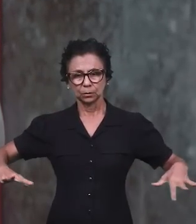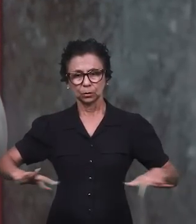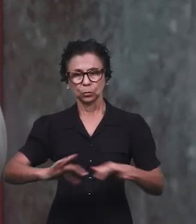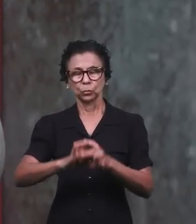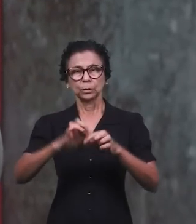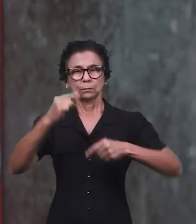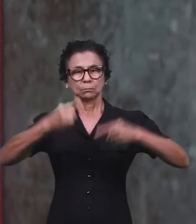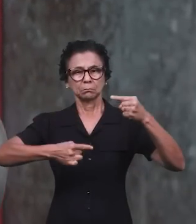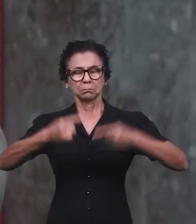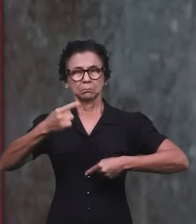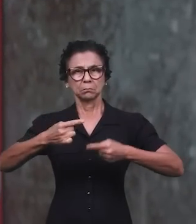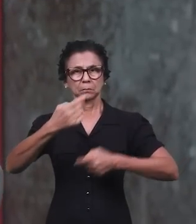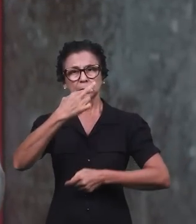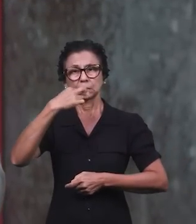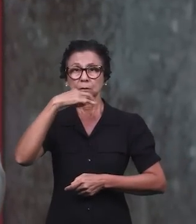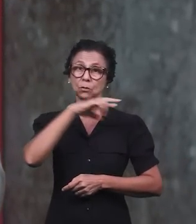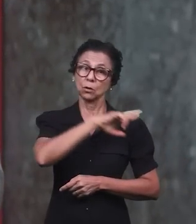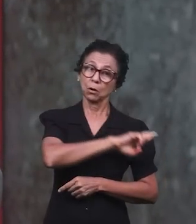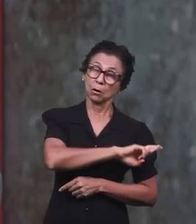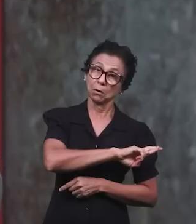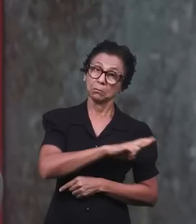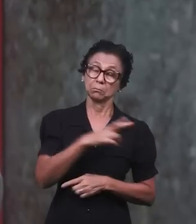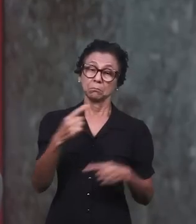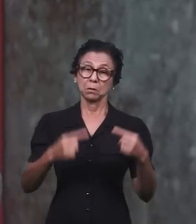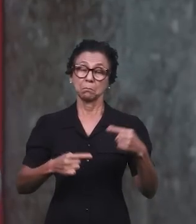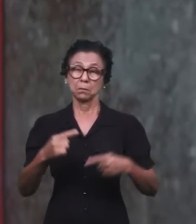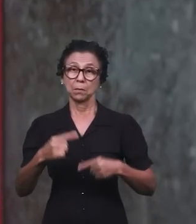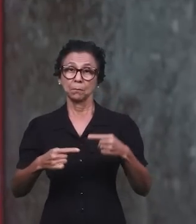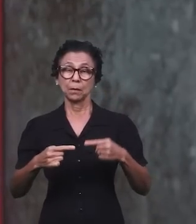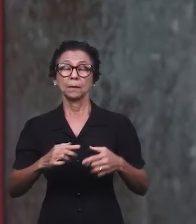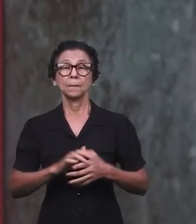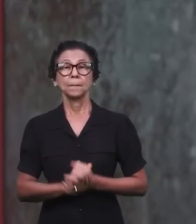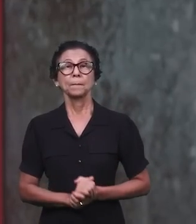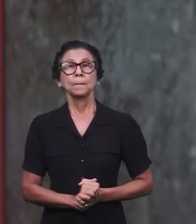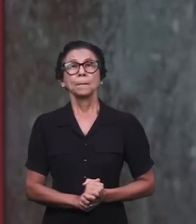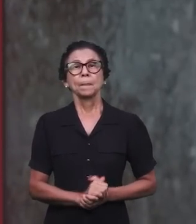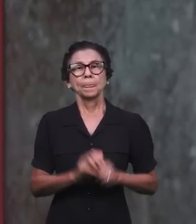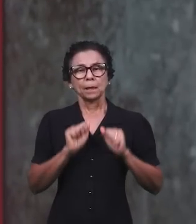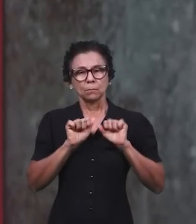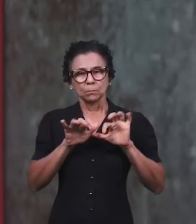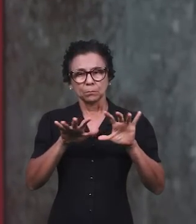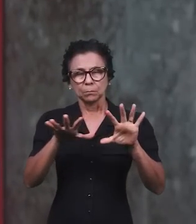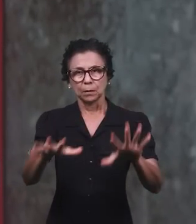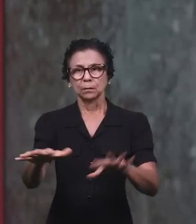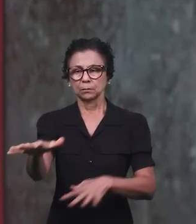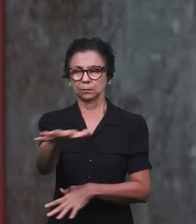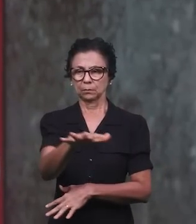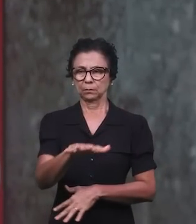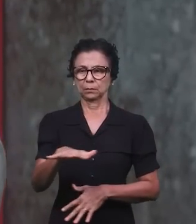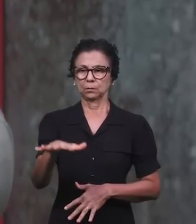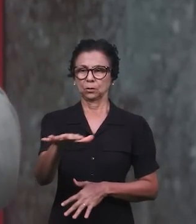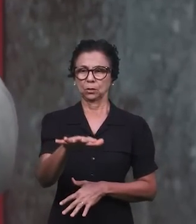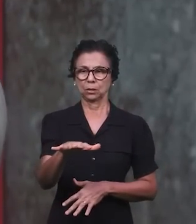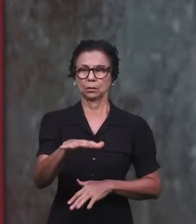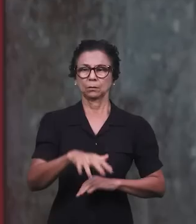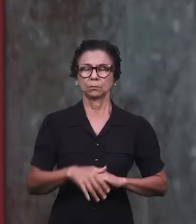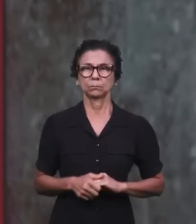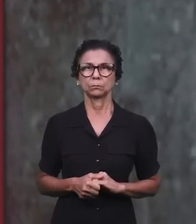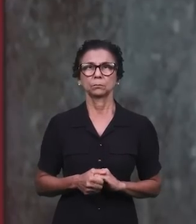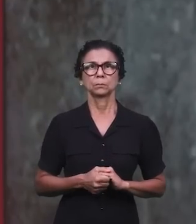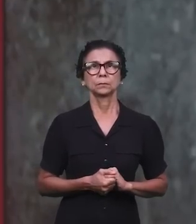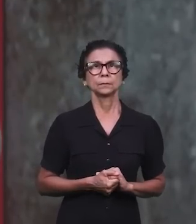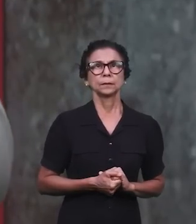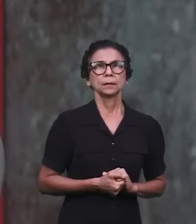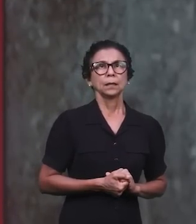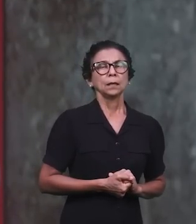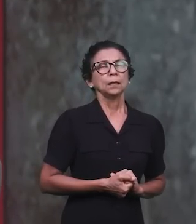politicamente, religiosamente, com o surgimento do islamismo, e eles se expandem e ocupam aquela região. Então passa a haver uma presença árabe a